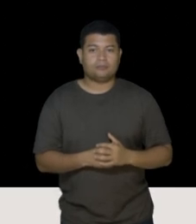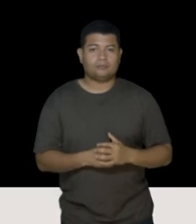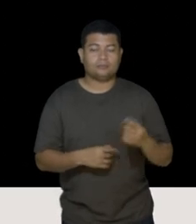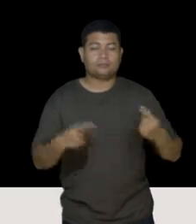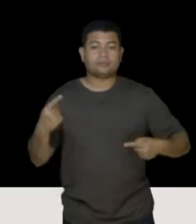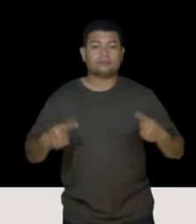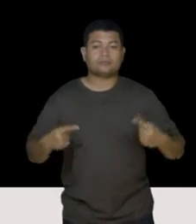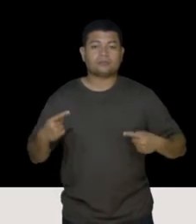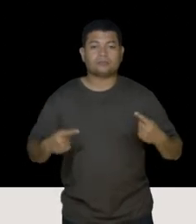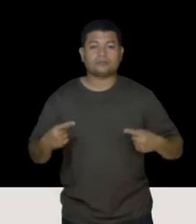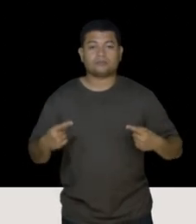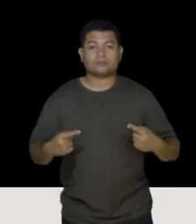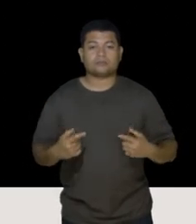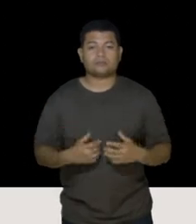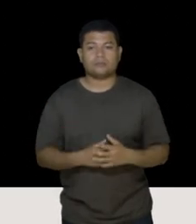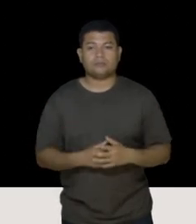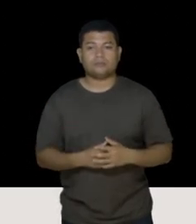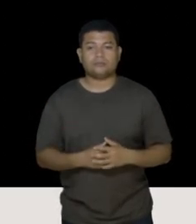discussão.